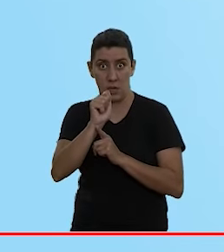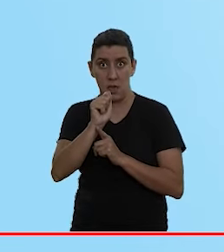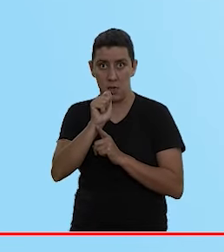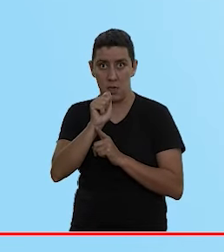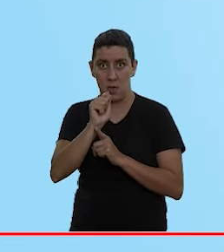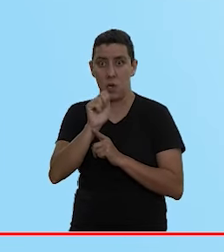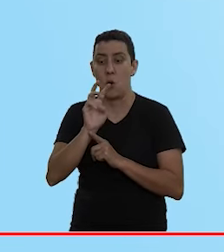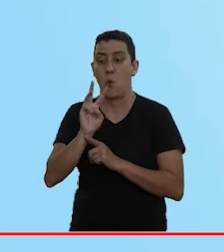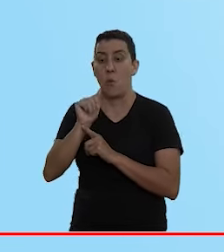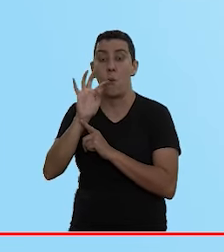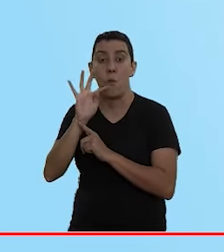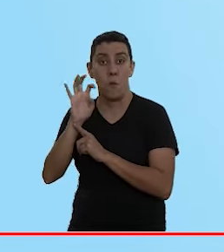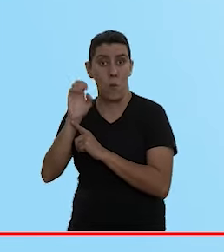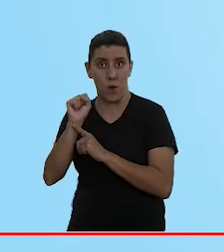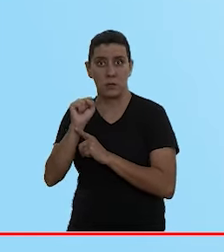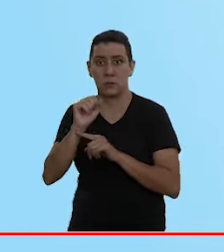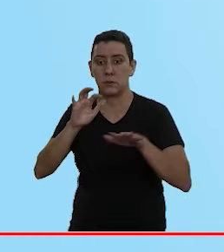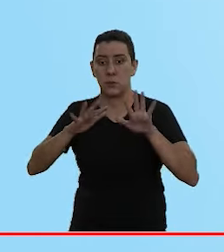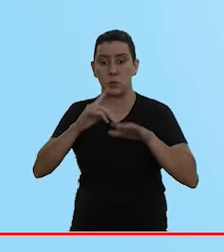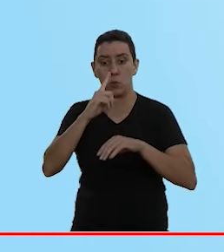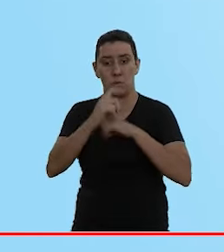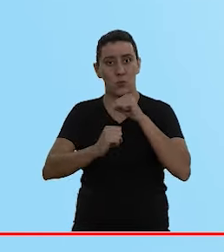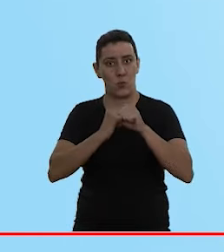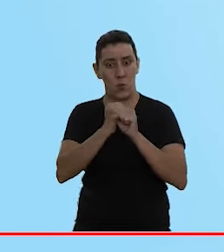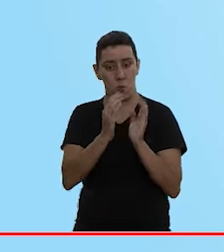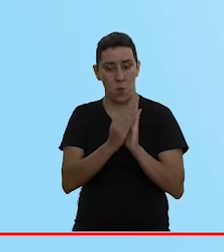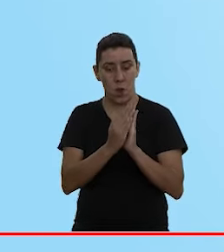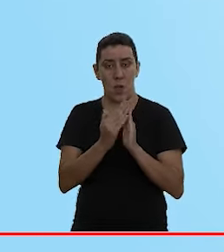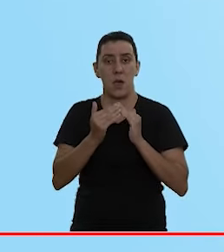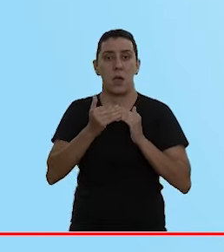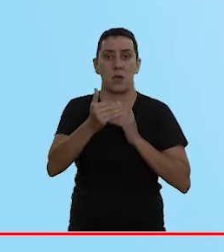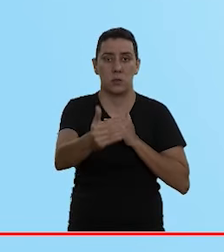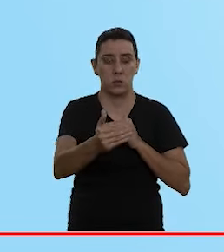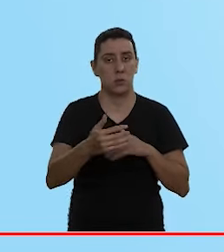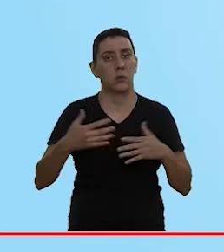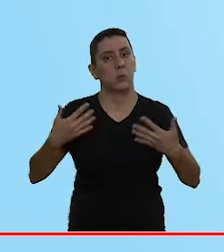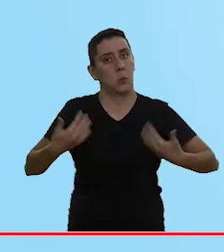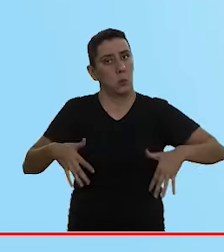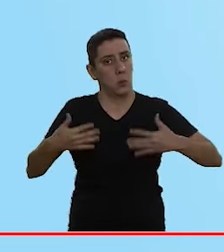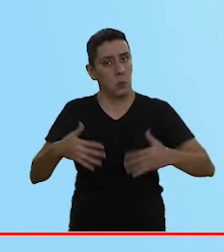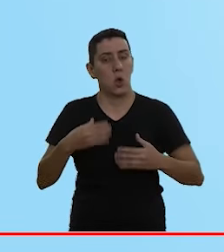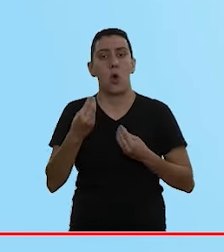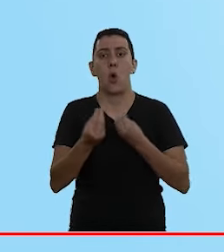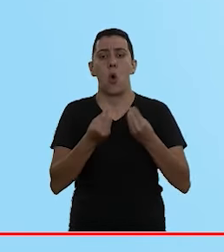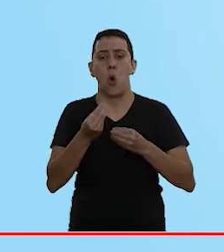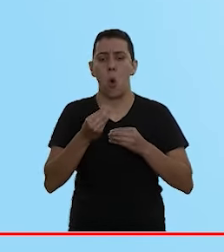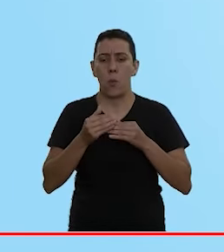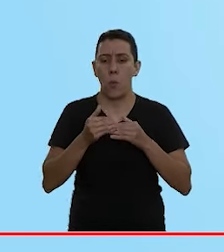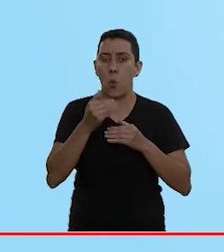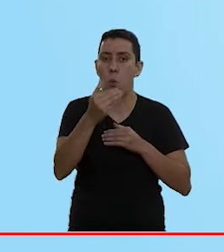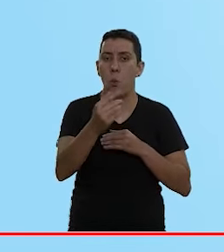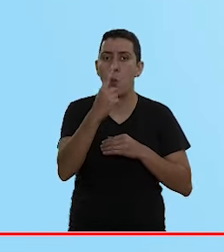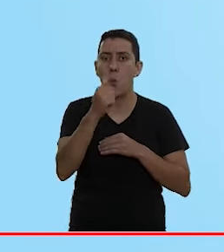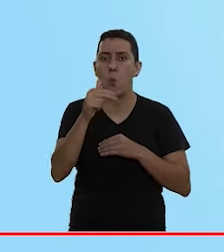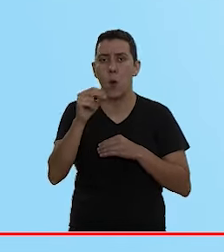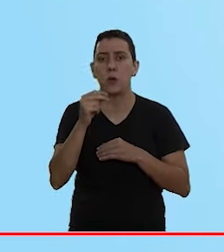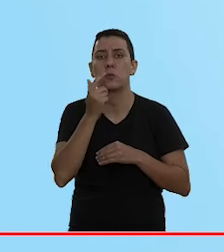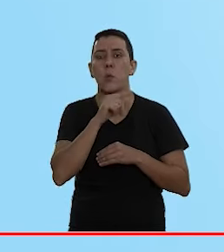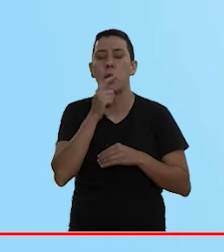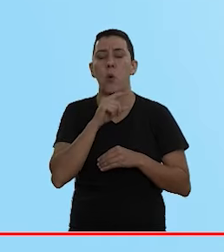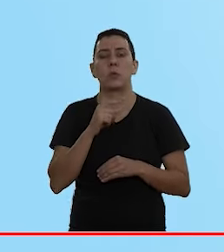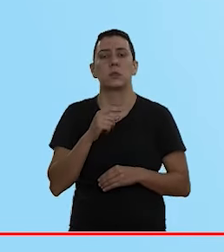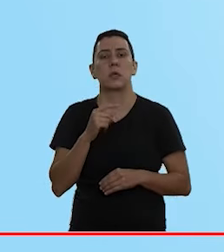gente está gerando uma quantidade massiva de dados para que os algoritmos possam usar esses dados e